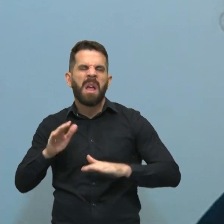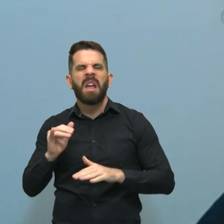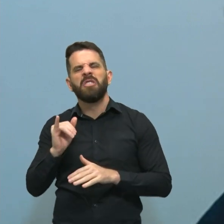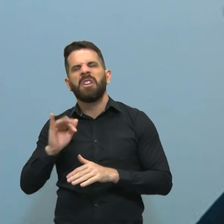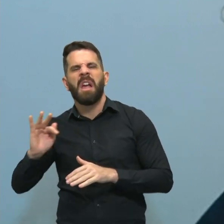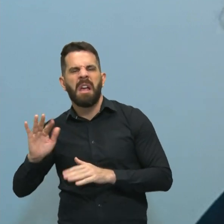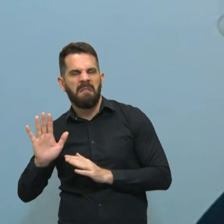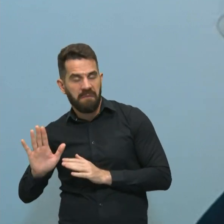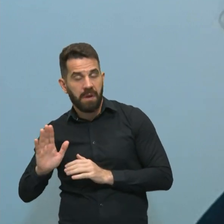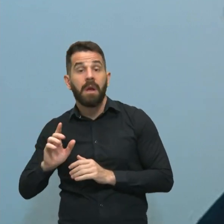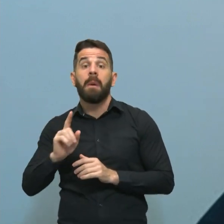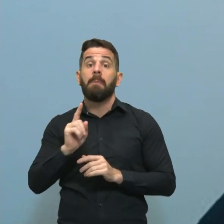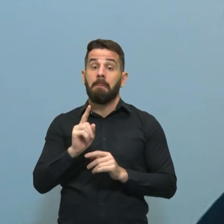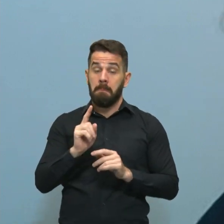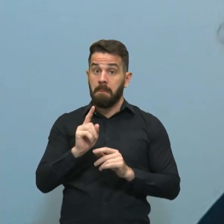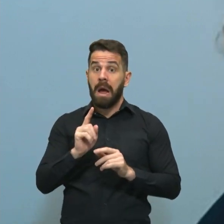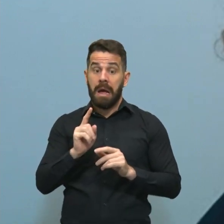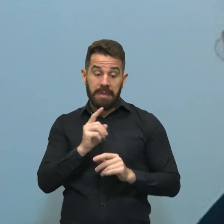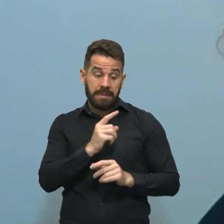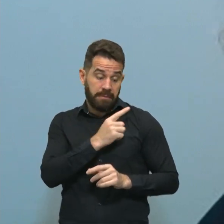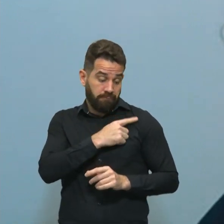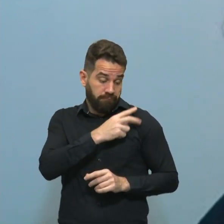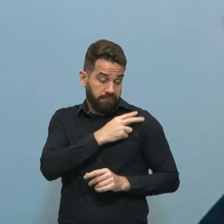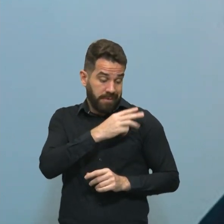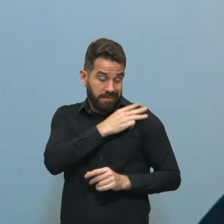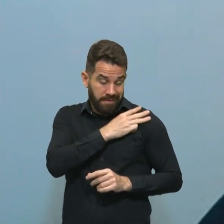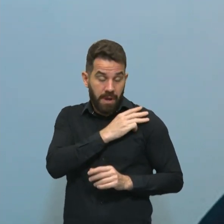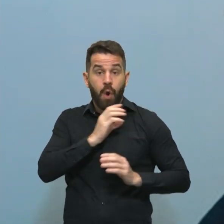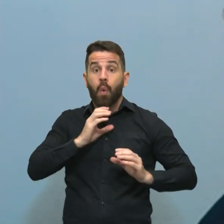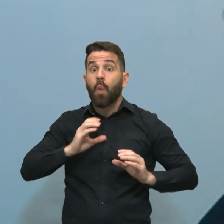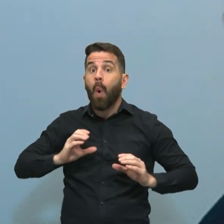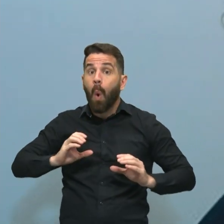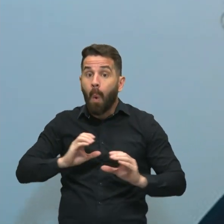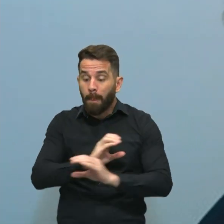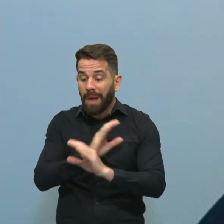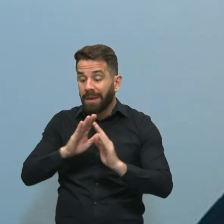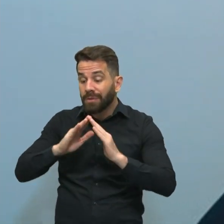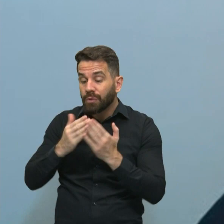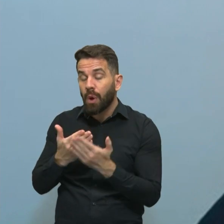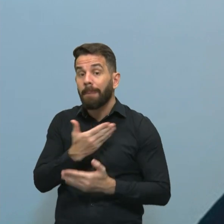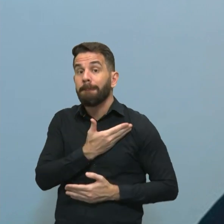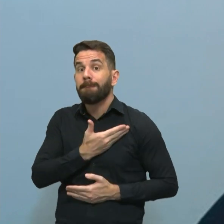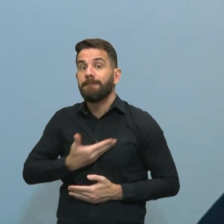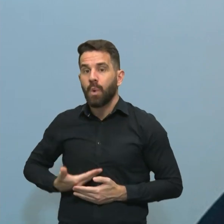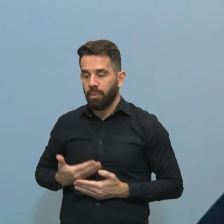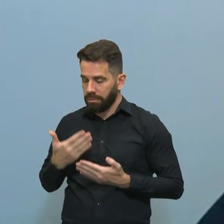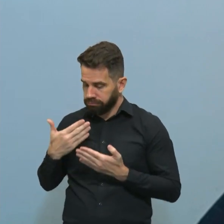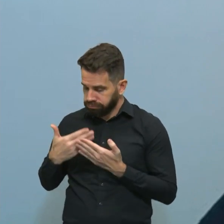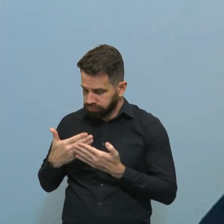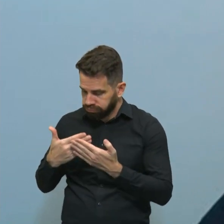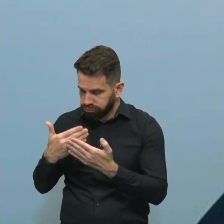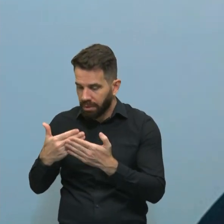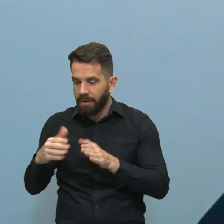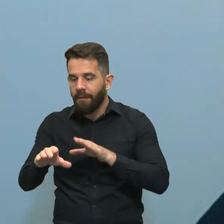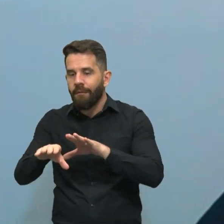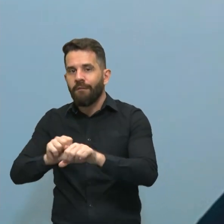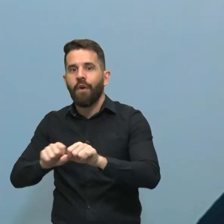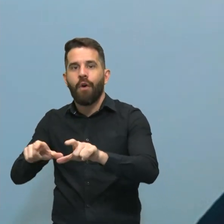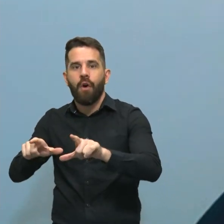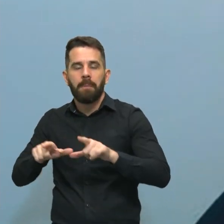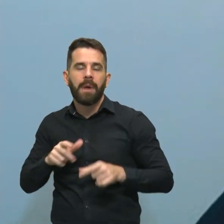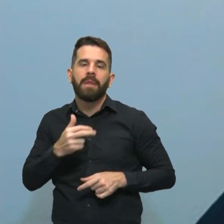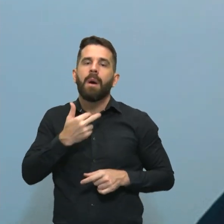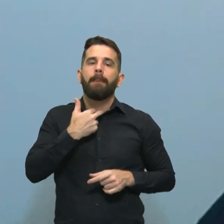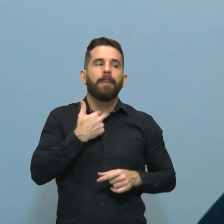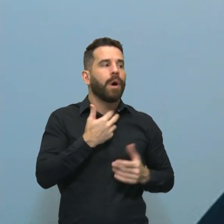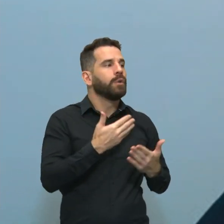o ensino médio completo em escola pública. Então, ele tem que estar atento a isso, porque não pode ter estudado com bolsa na